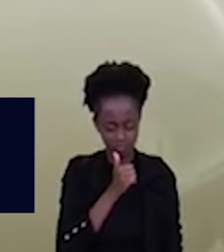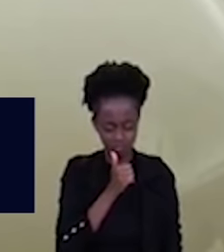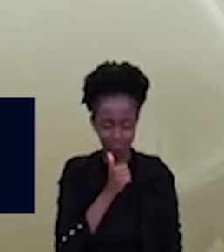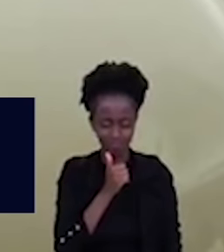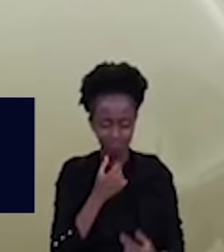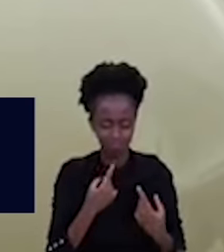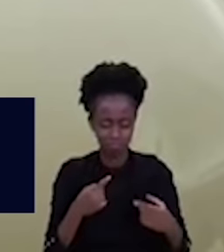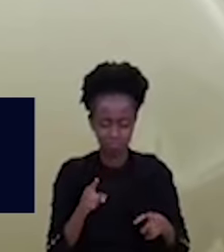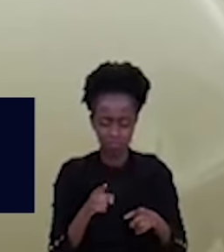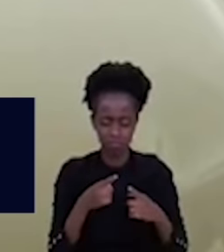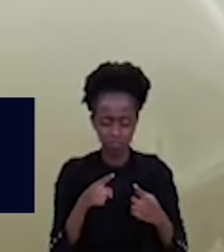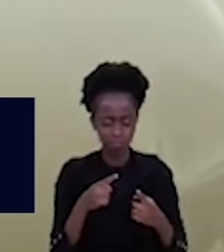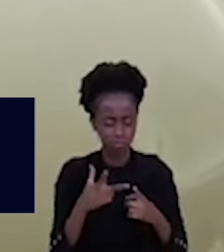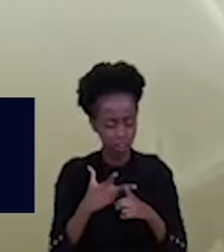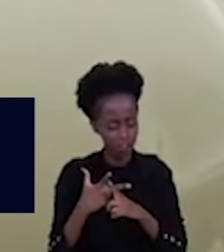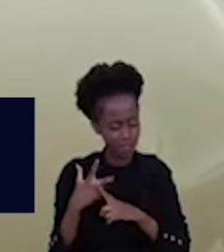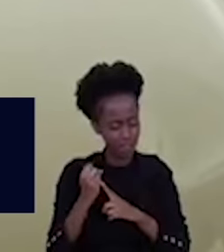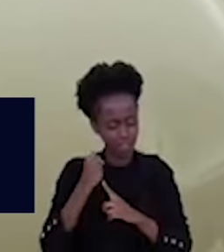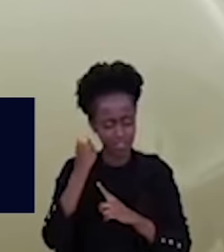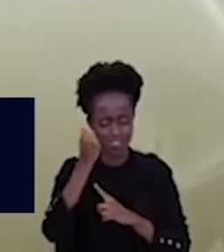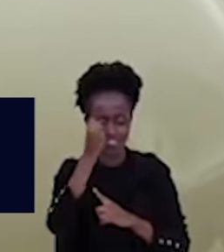sacrificar. Vencer, recomeçar.